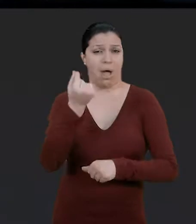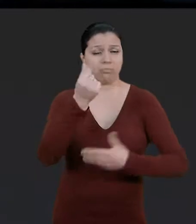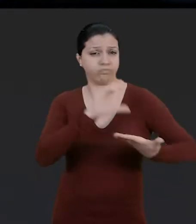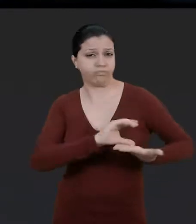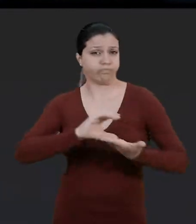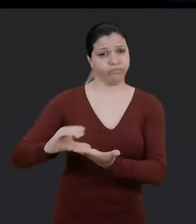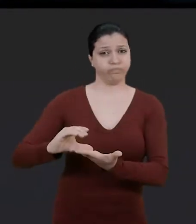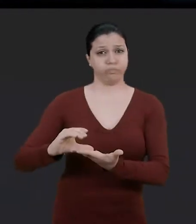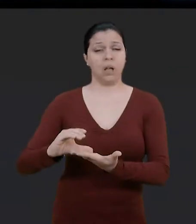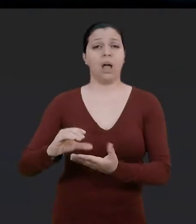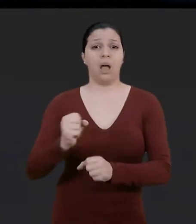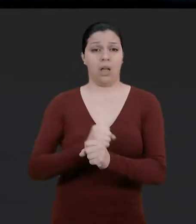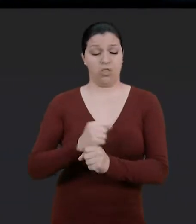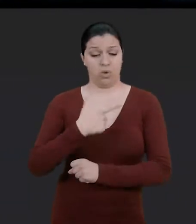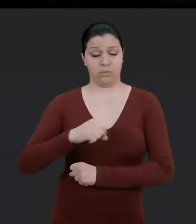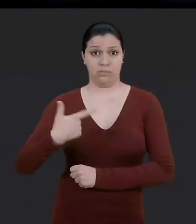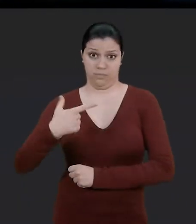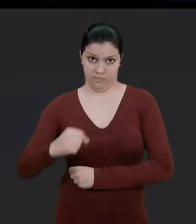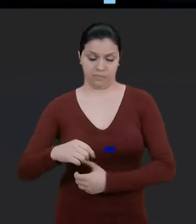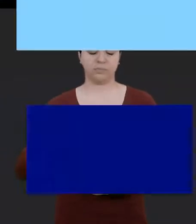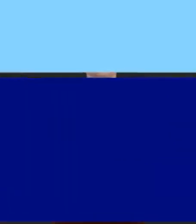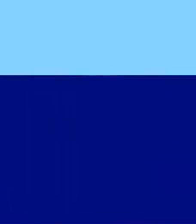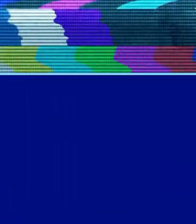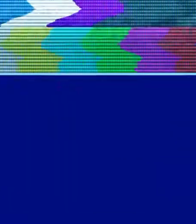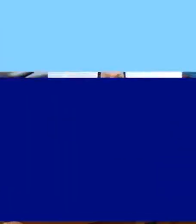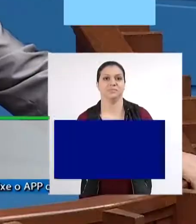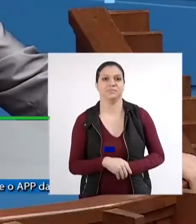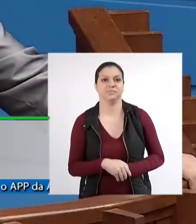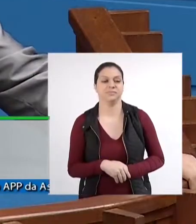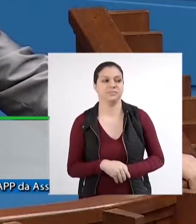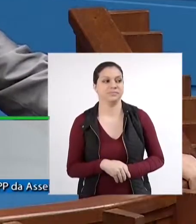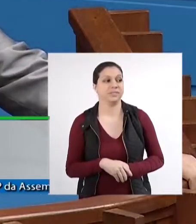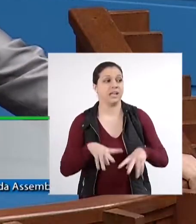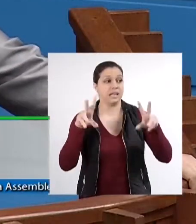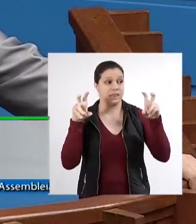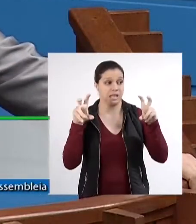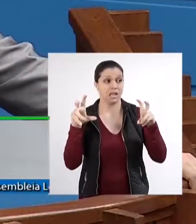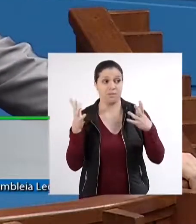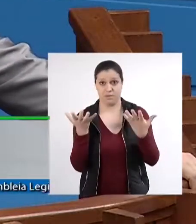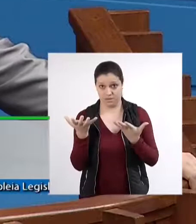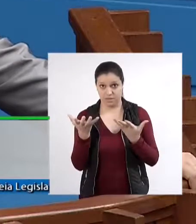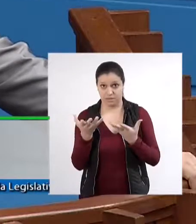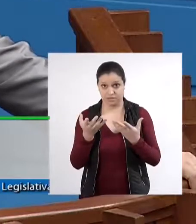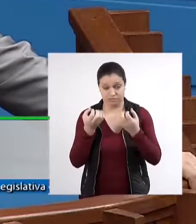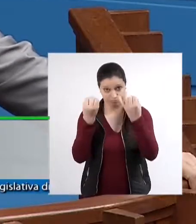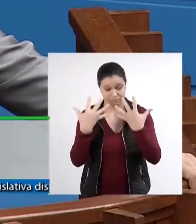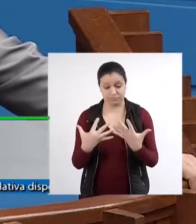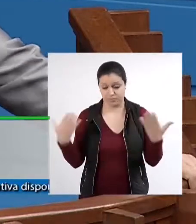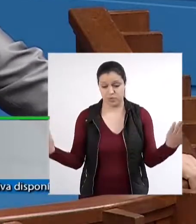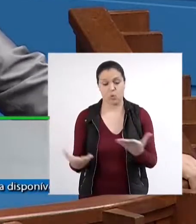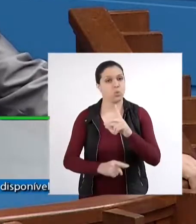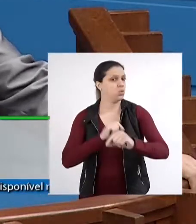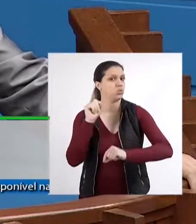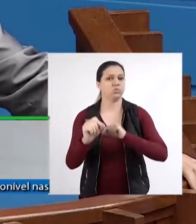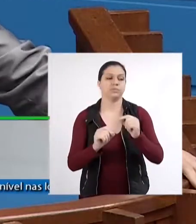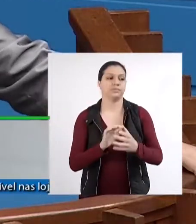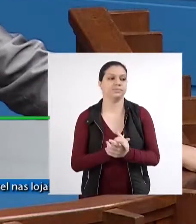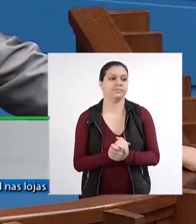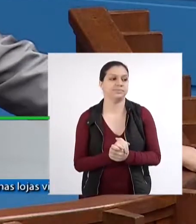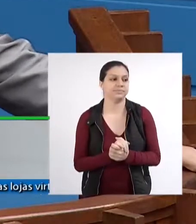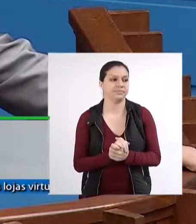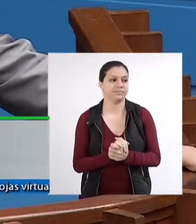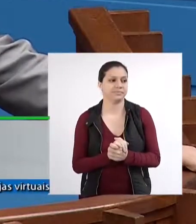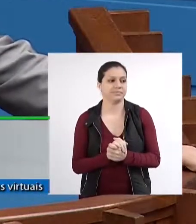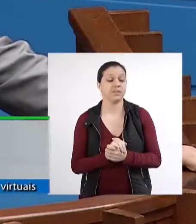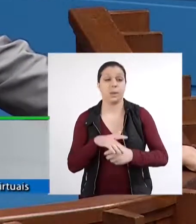mais recursos no orçamento 2020 da União. O assunto que quero abordar hoje é em relação